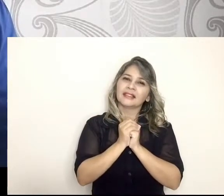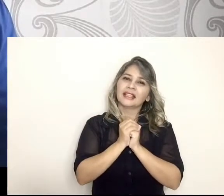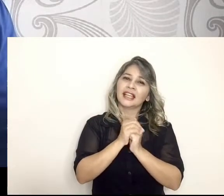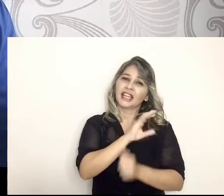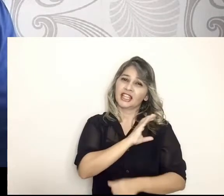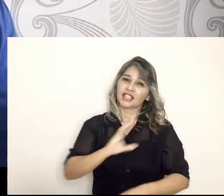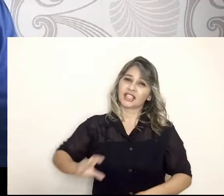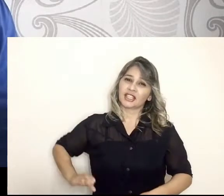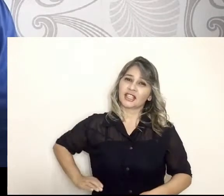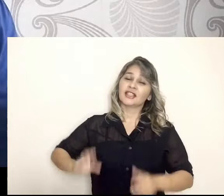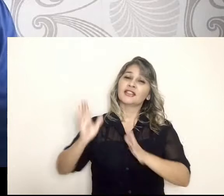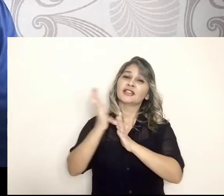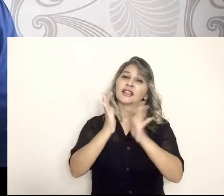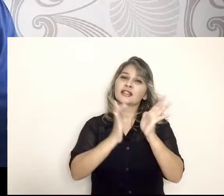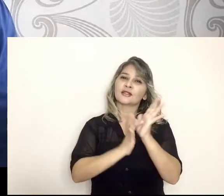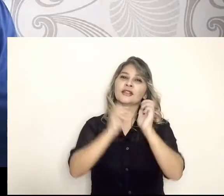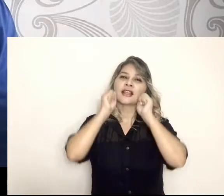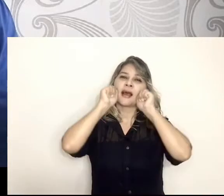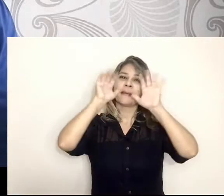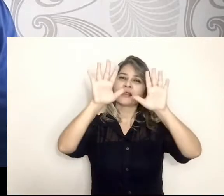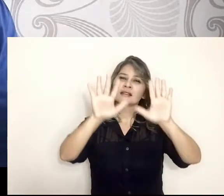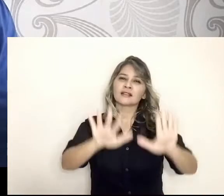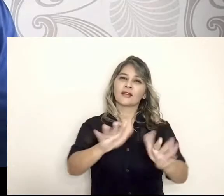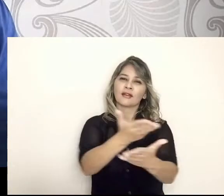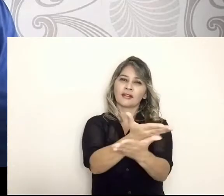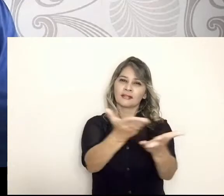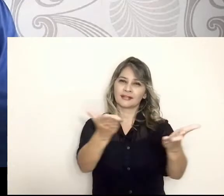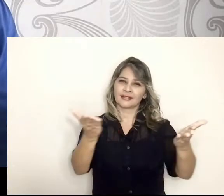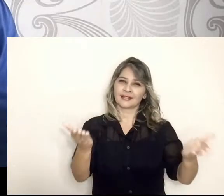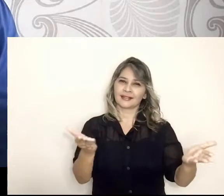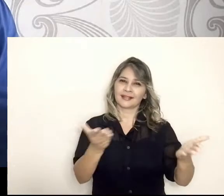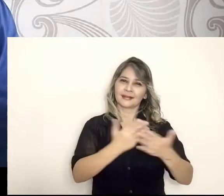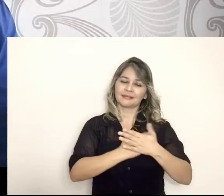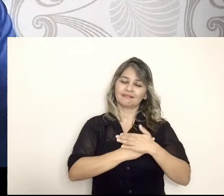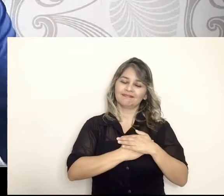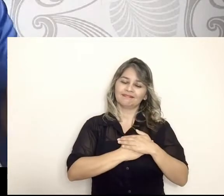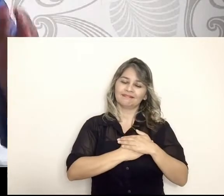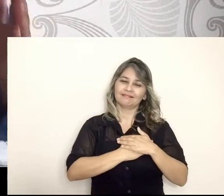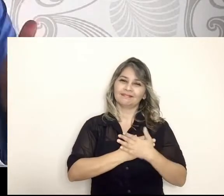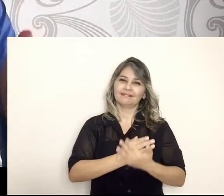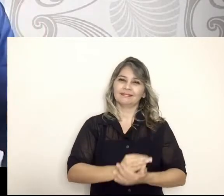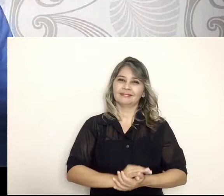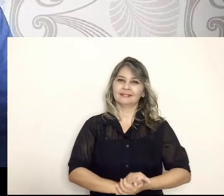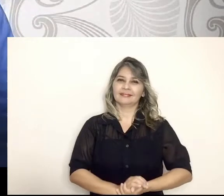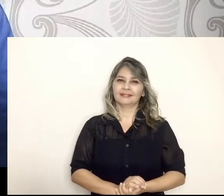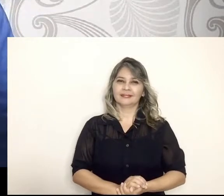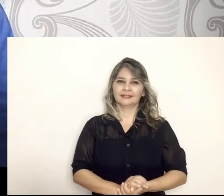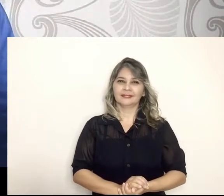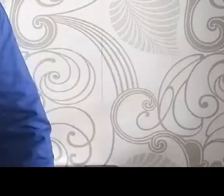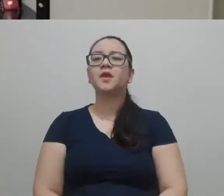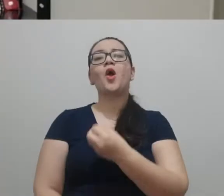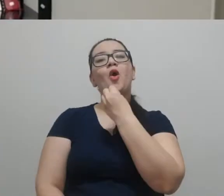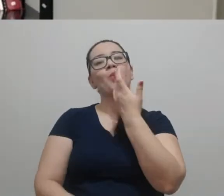Deus que está à nossa frente, nos guardando sempre. Em nome de Jesus. Amém. Que Deus em Cristo te abençoe, meu